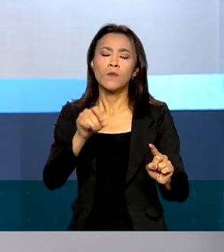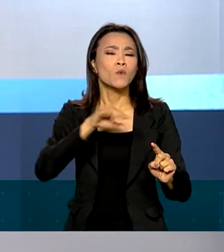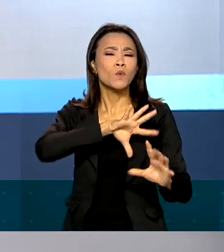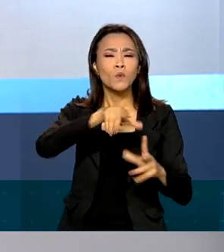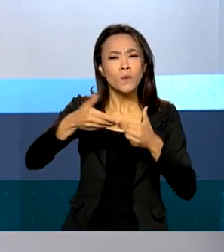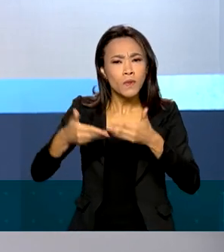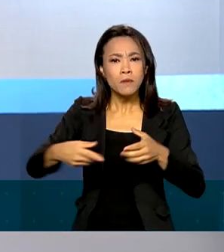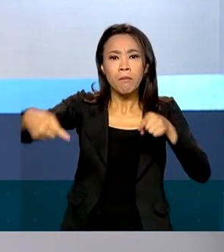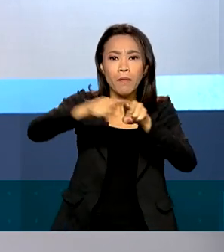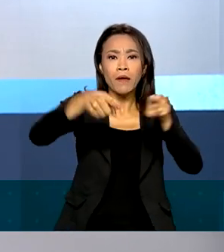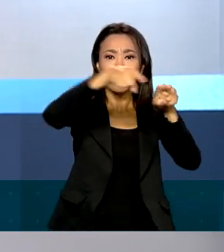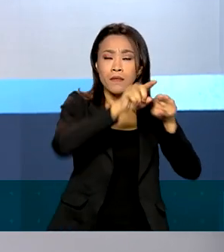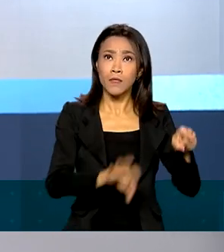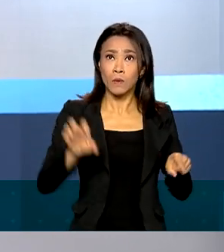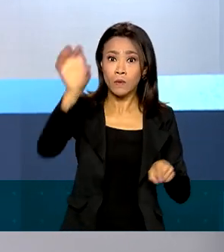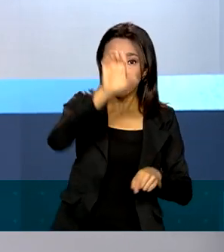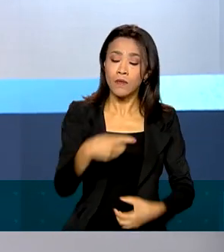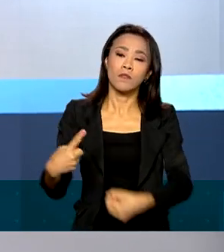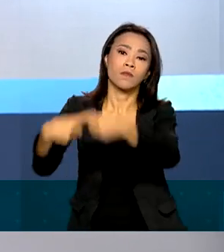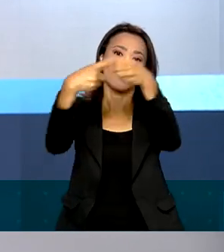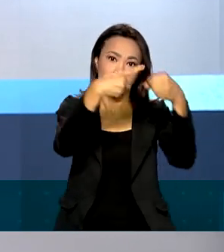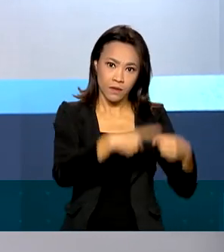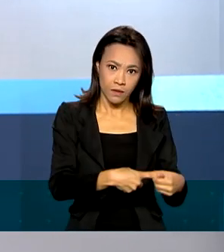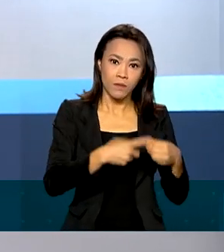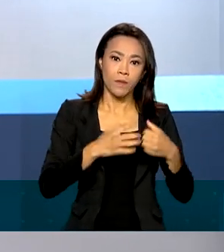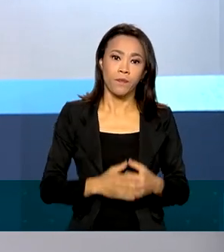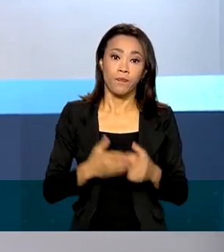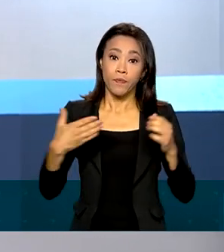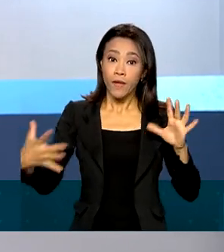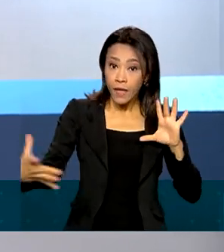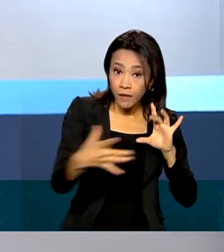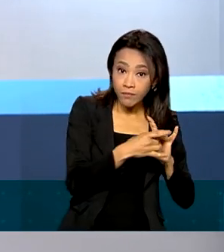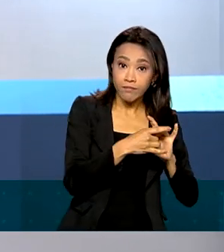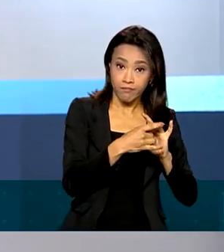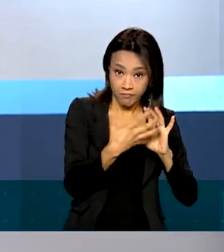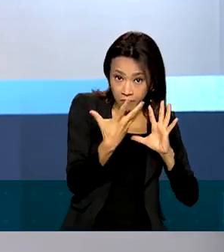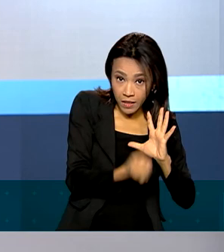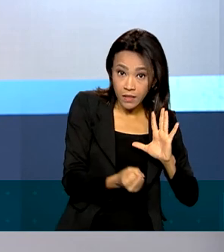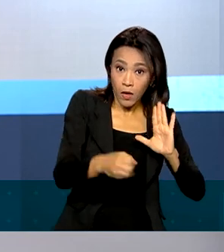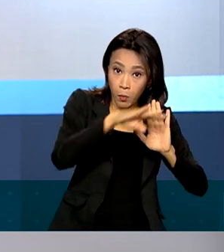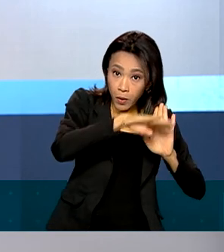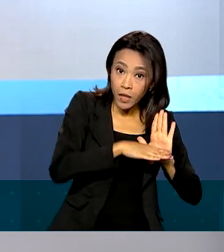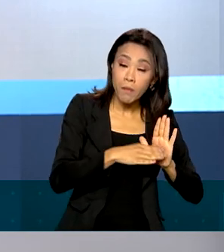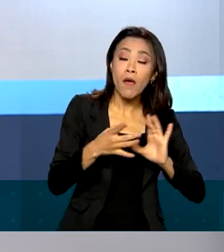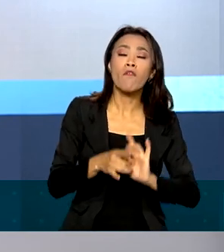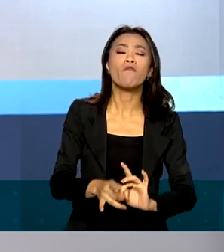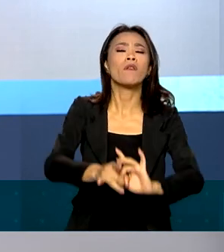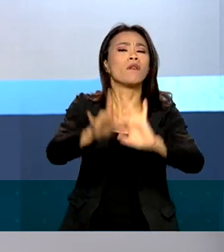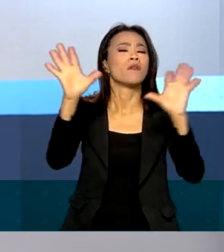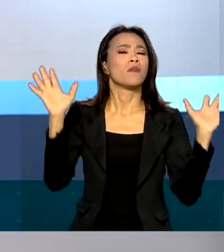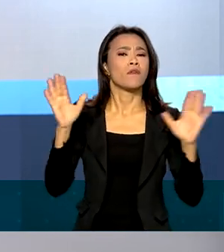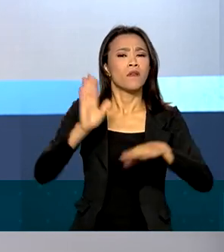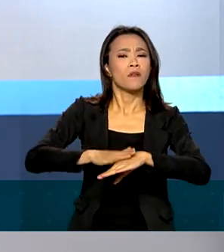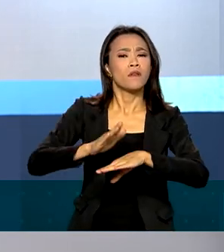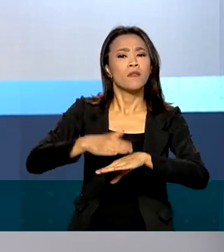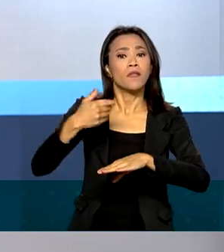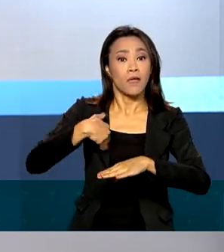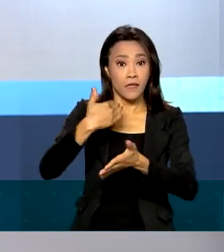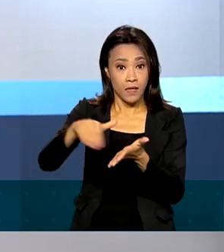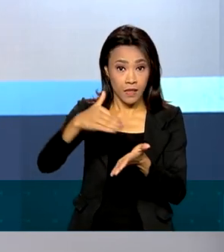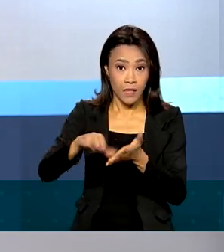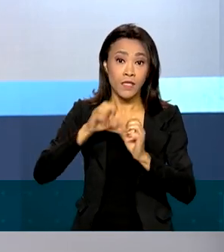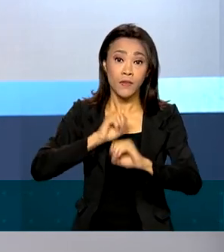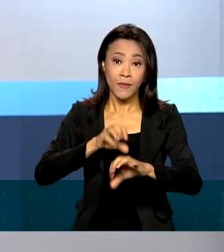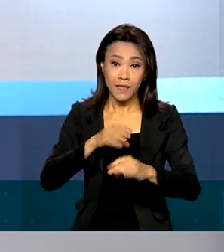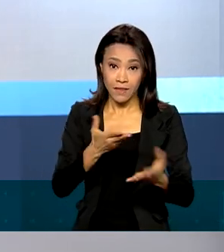Estados, Distrito Federal e Municípios. A adesão ao programa é voluntária e deve ser feita pelas Secretarias de Educação no site que